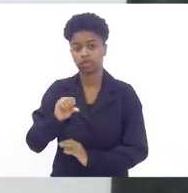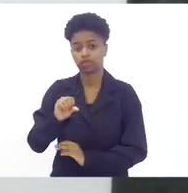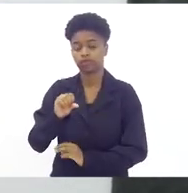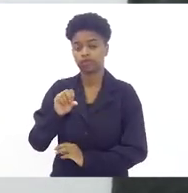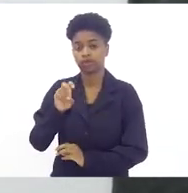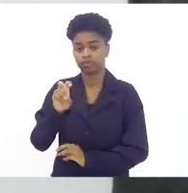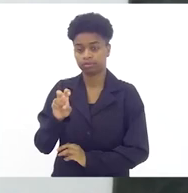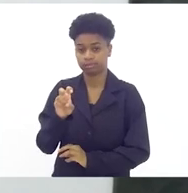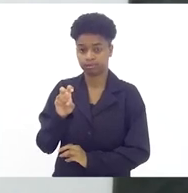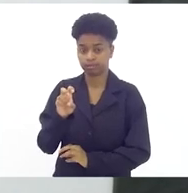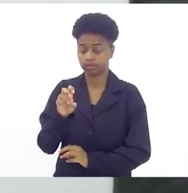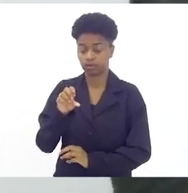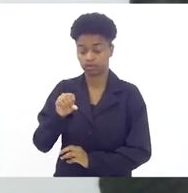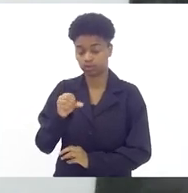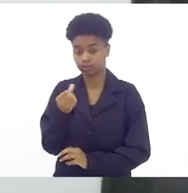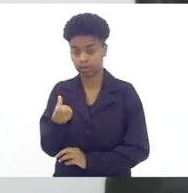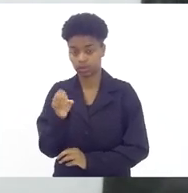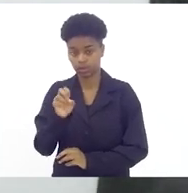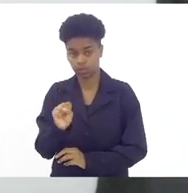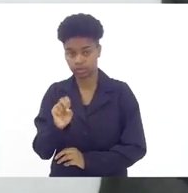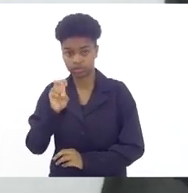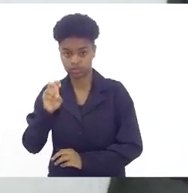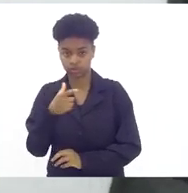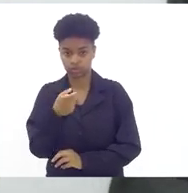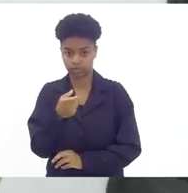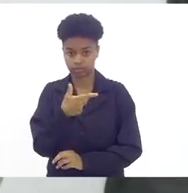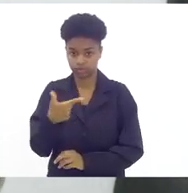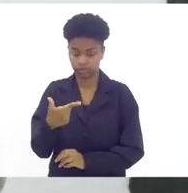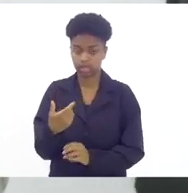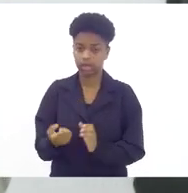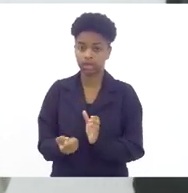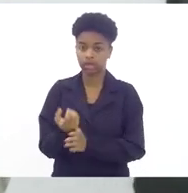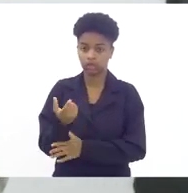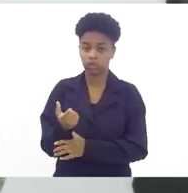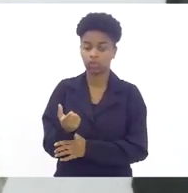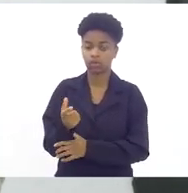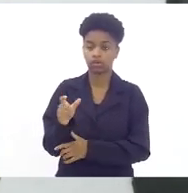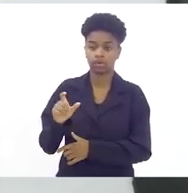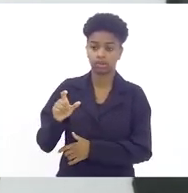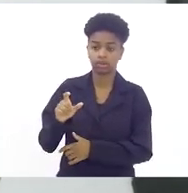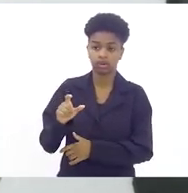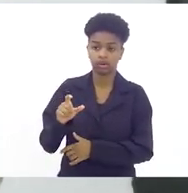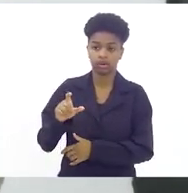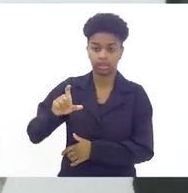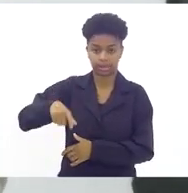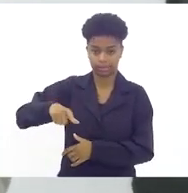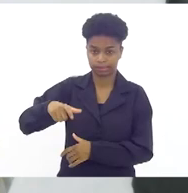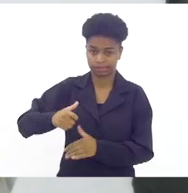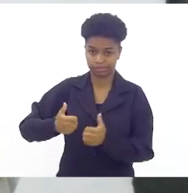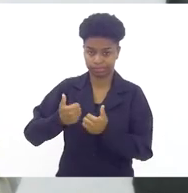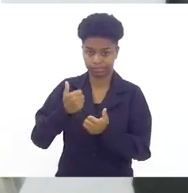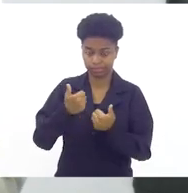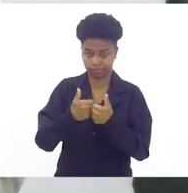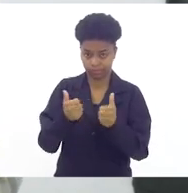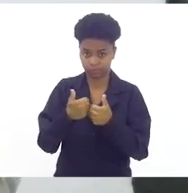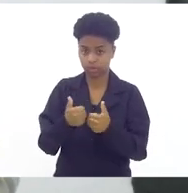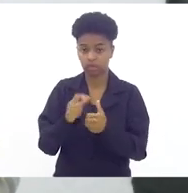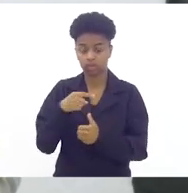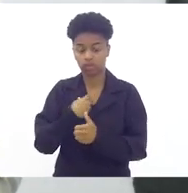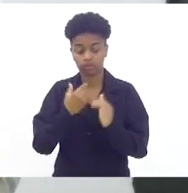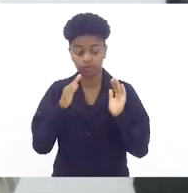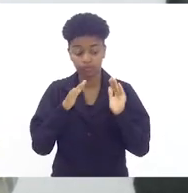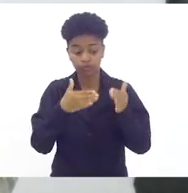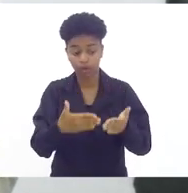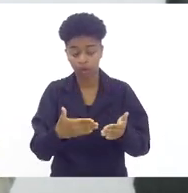estabeleceu o passe livre do subsequente uma das instituições que a gente mirou quando aprovou essa lei foi essa